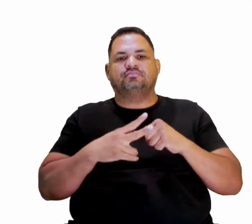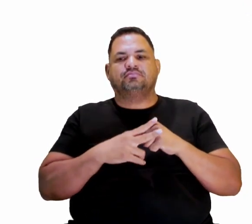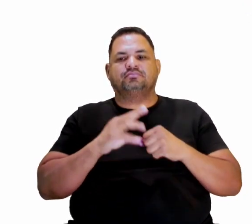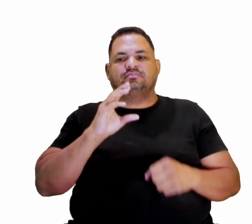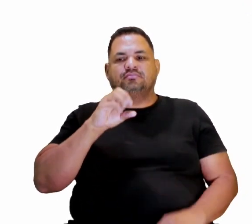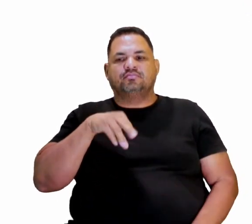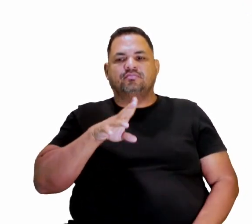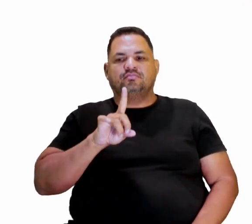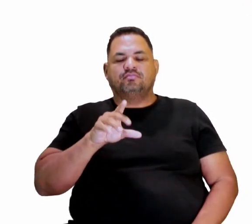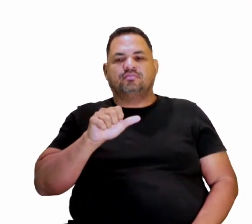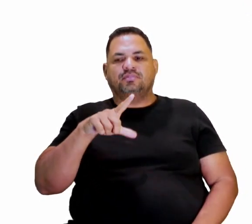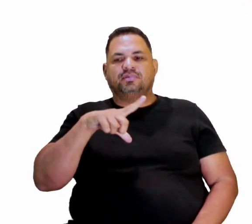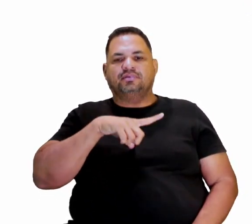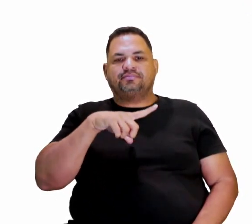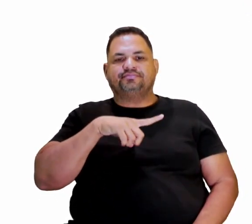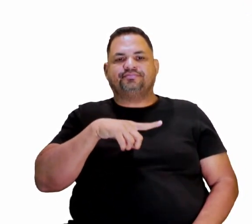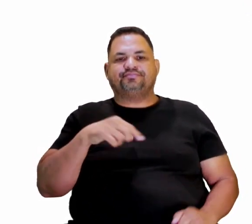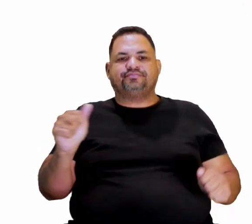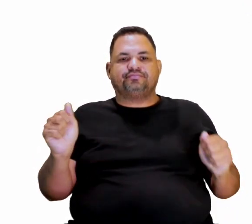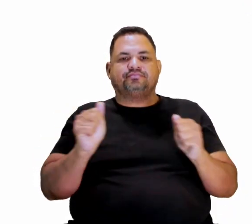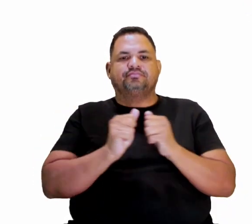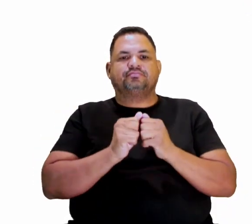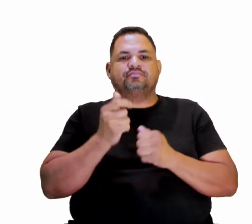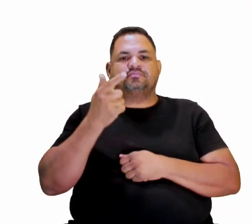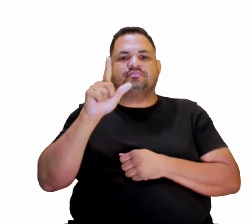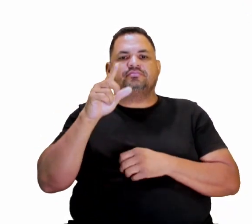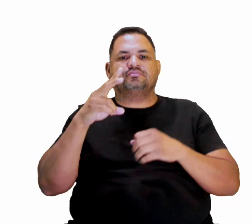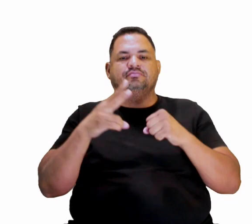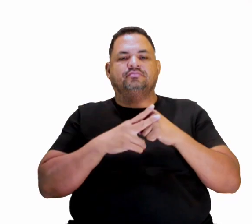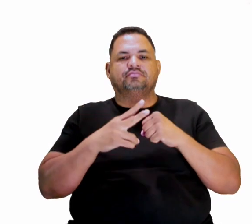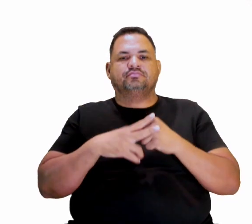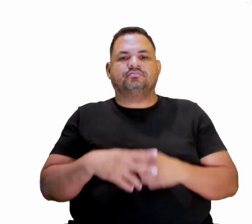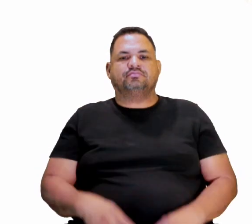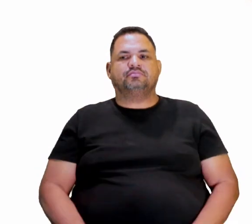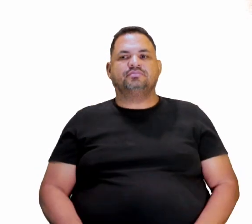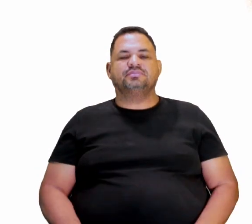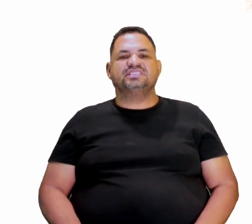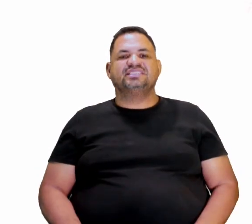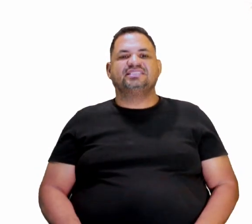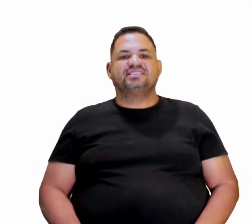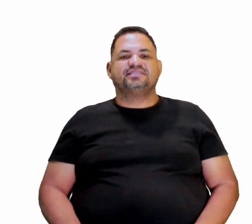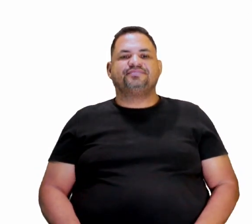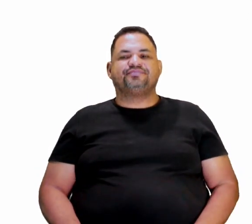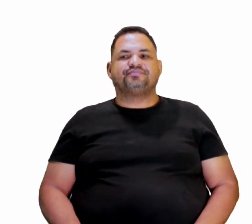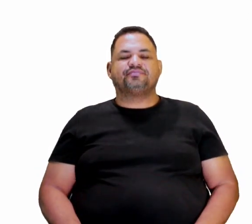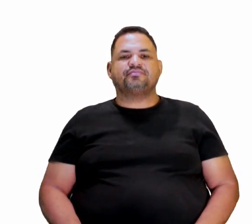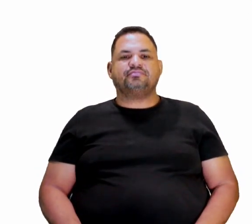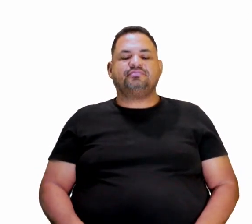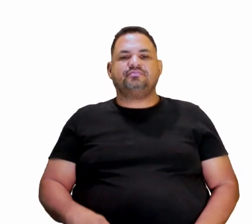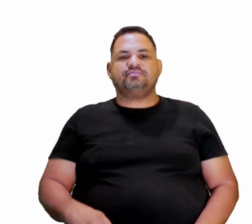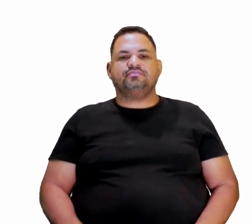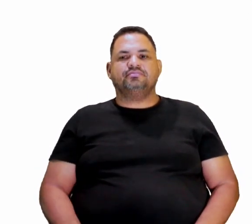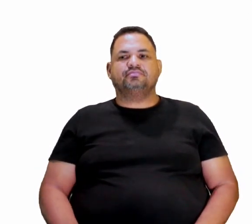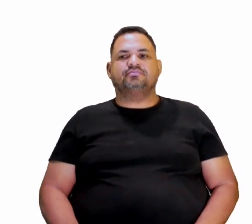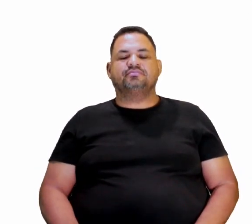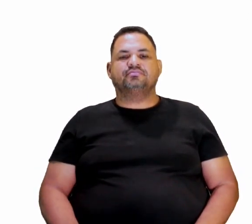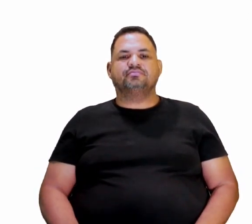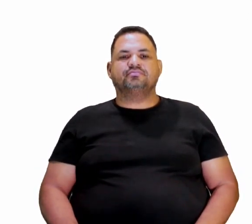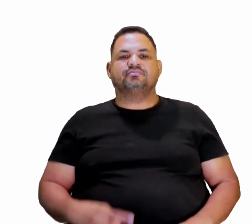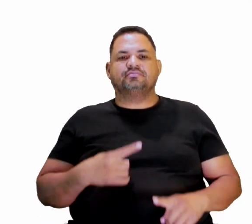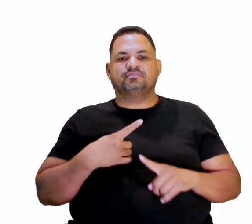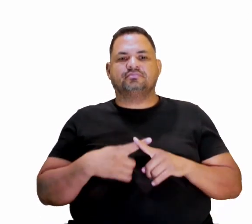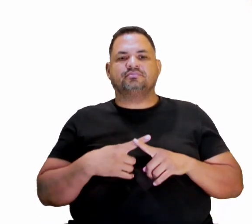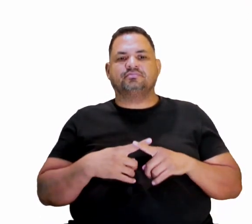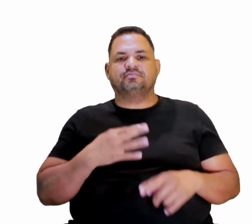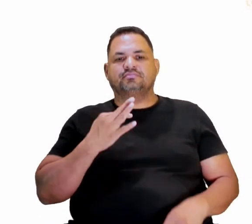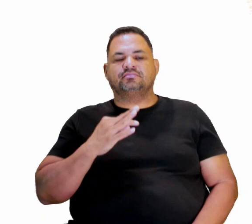modal ele também acompanha outro verbo. E esse outro verbo, que é o take, ele vem na sua forma base sem o to, né? Porque o take ele